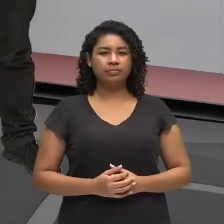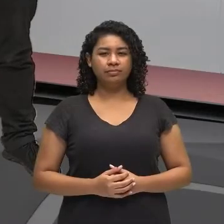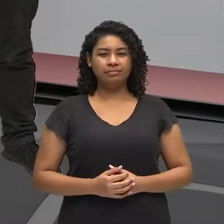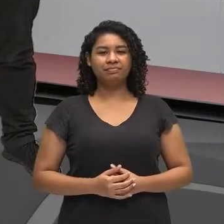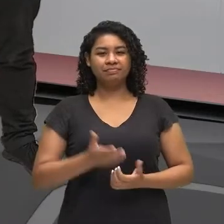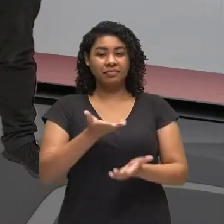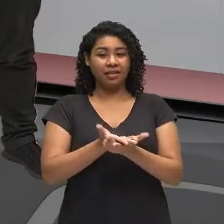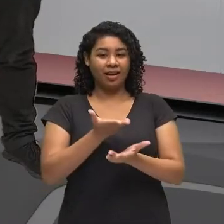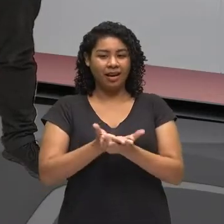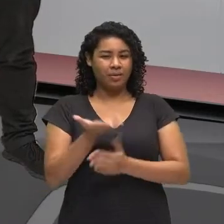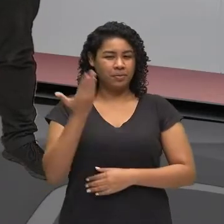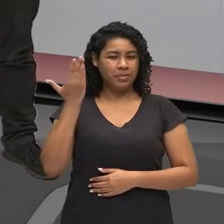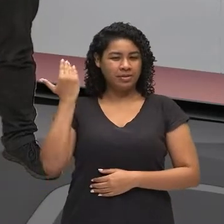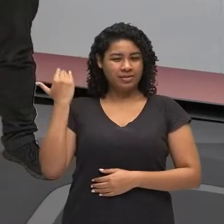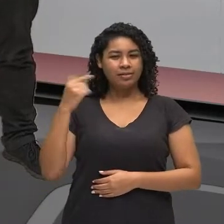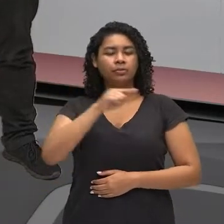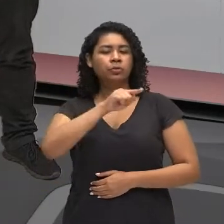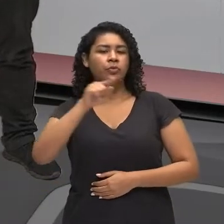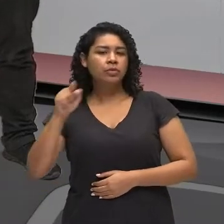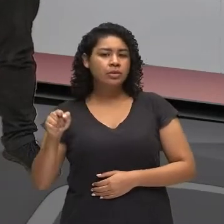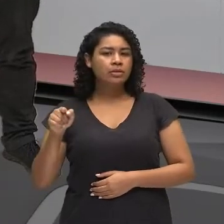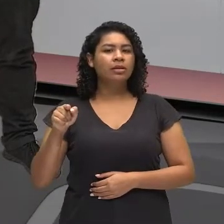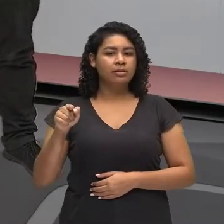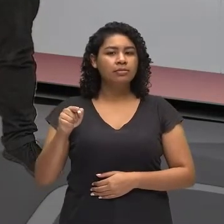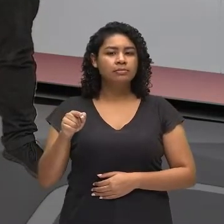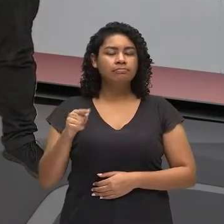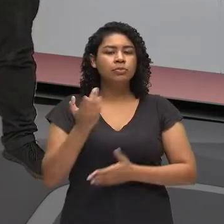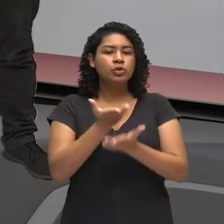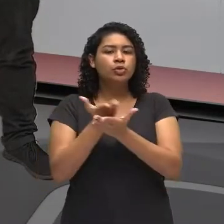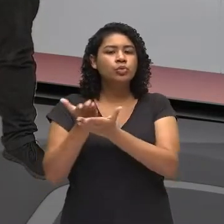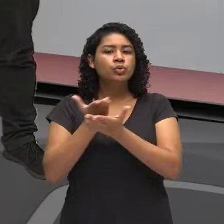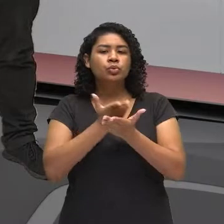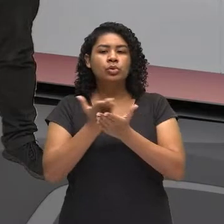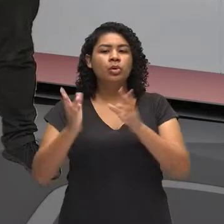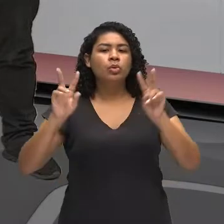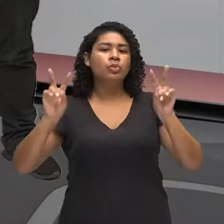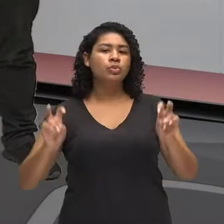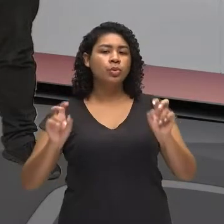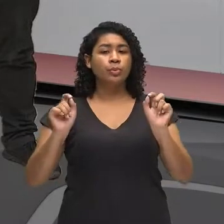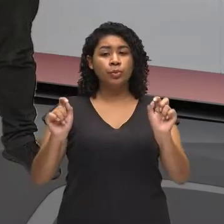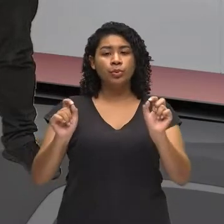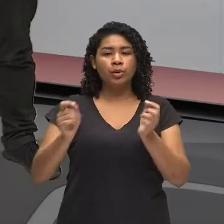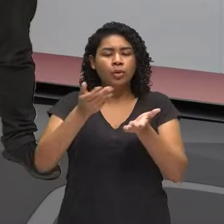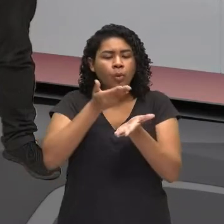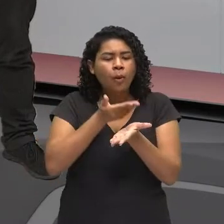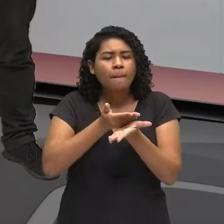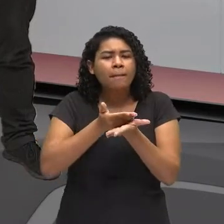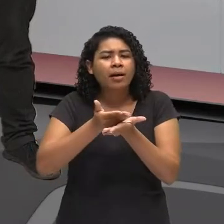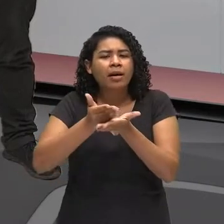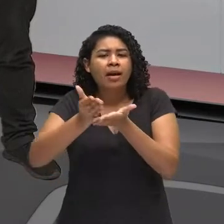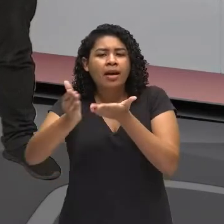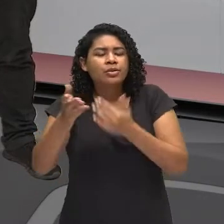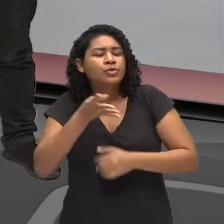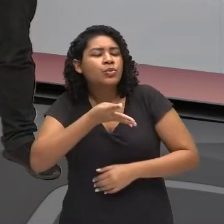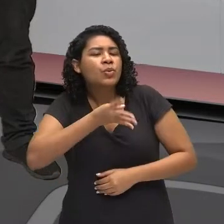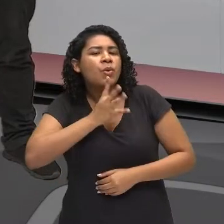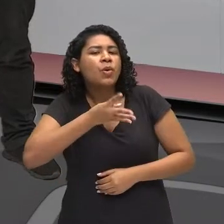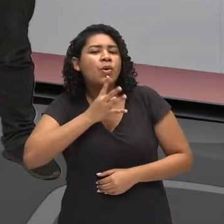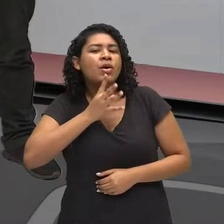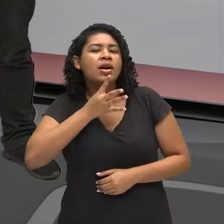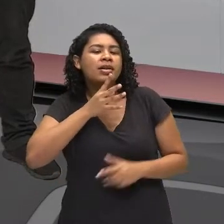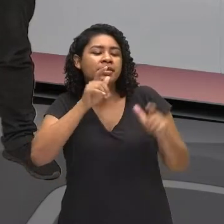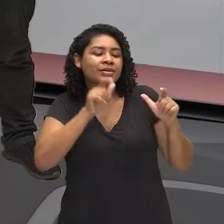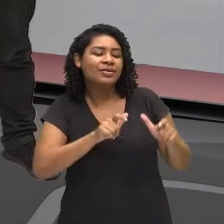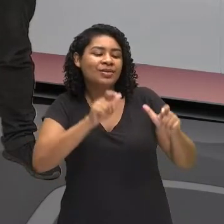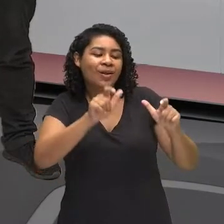Na aula anterior, vocês verificaram com a professora Pet aí o processo de início de reconhecimento das terras ali, que